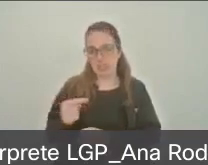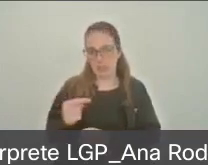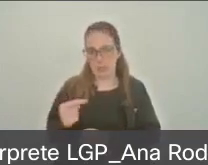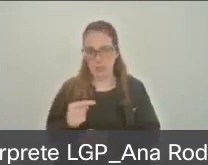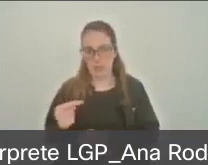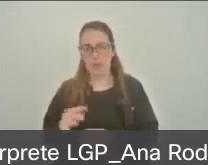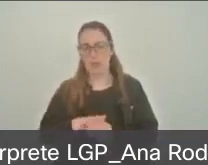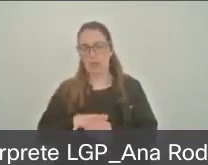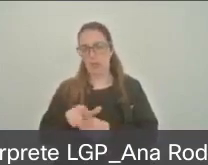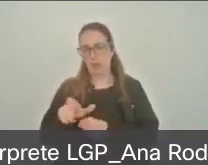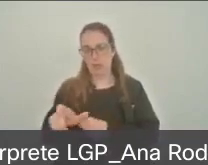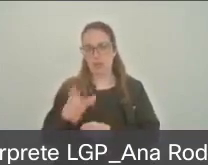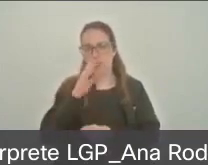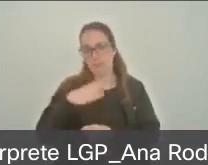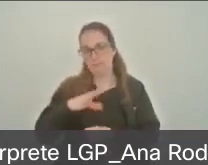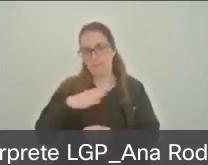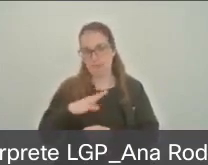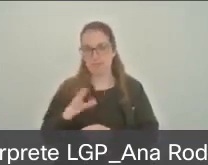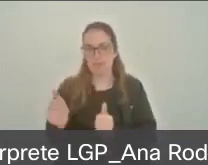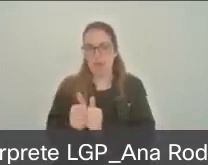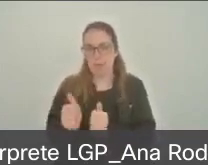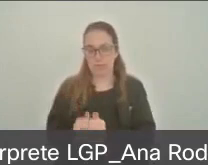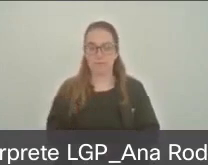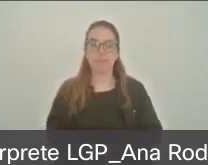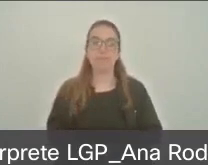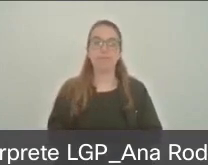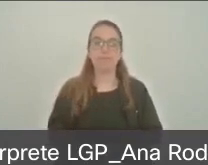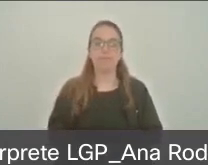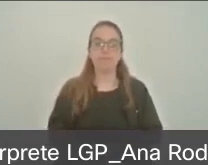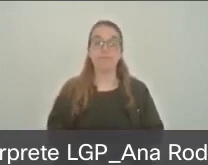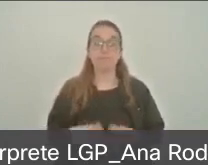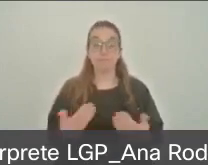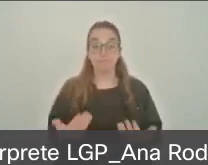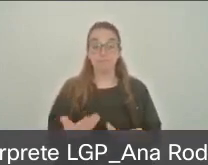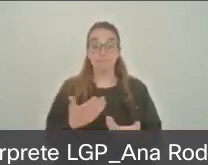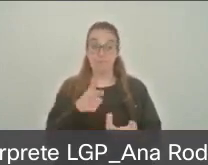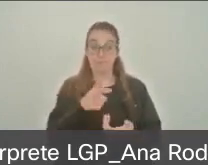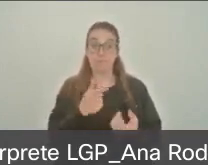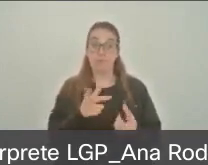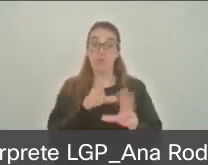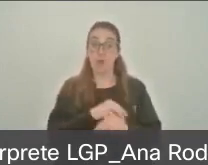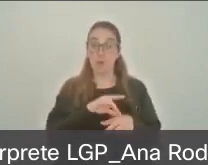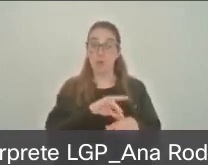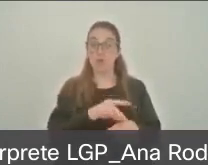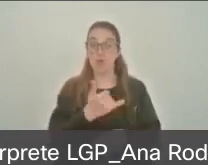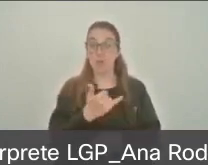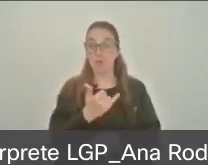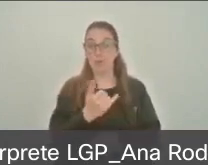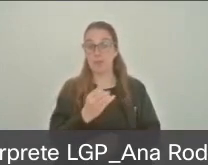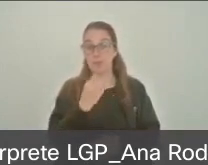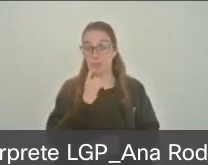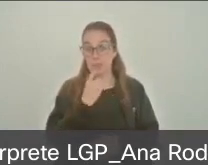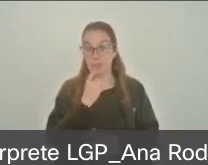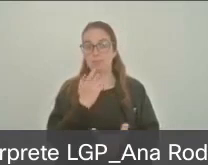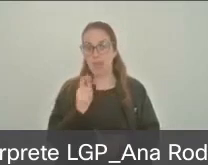Covid para exercer, no fundo, o direito ao acompanhamento. Na senda desta atualização da orientação da DGS, a